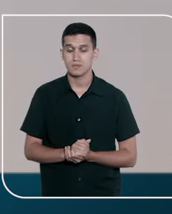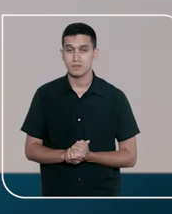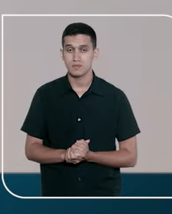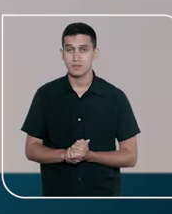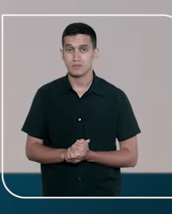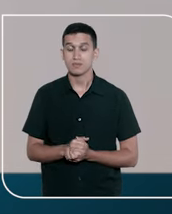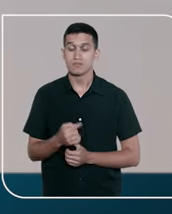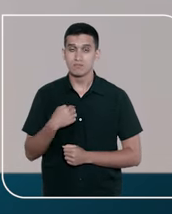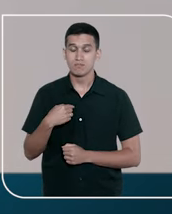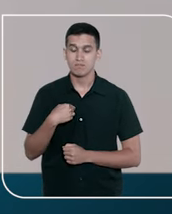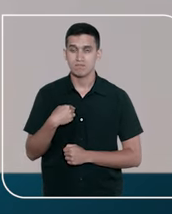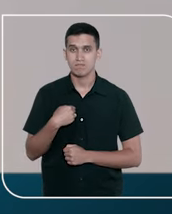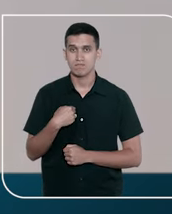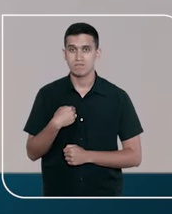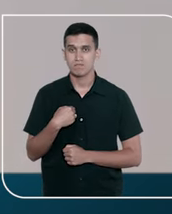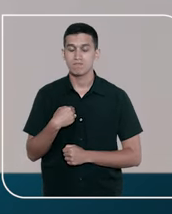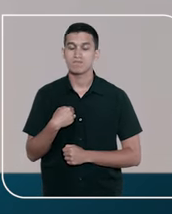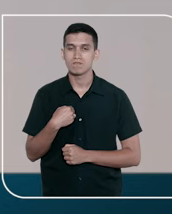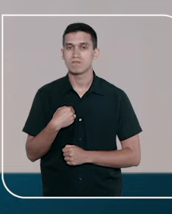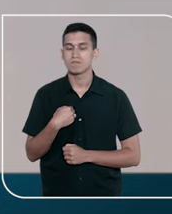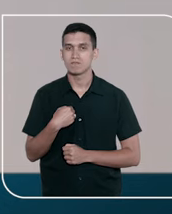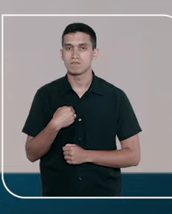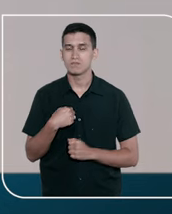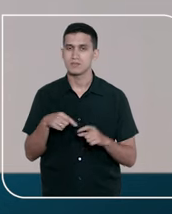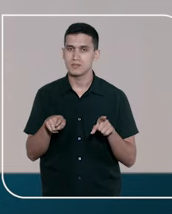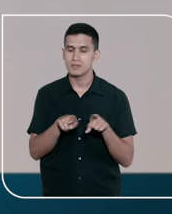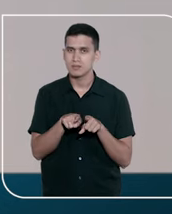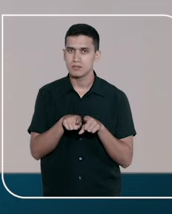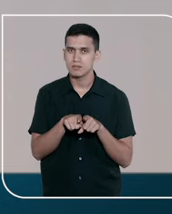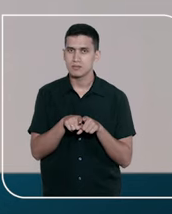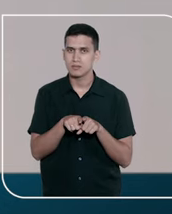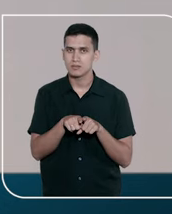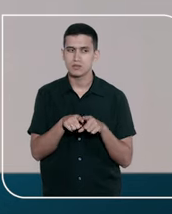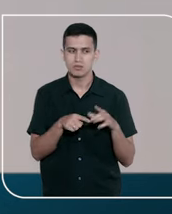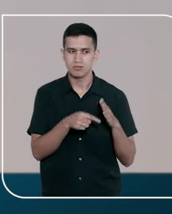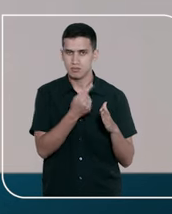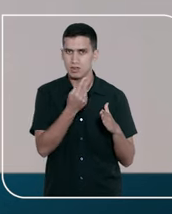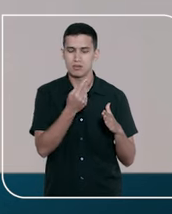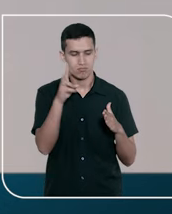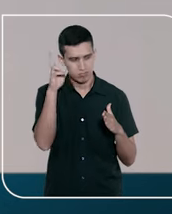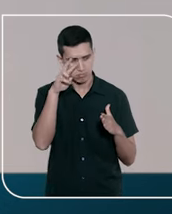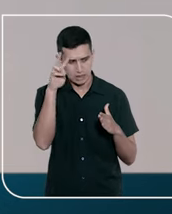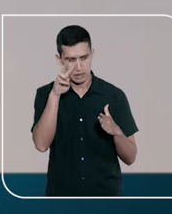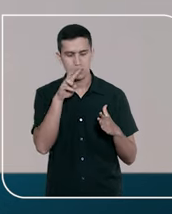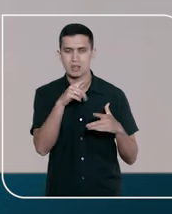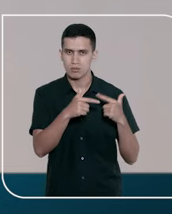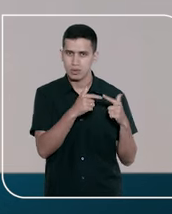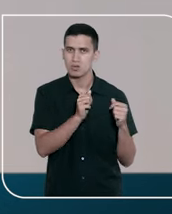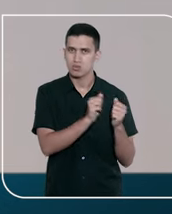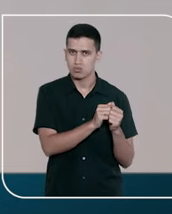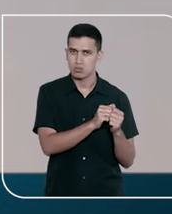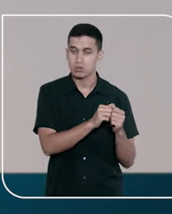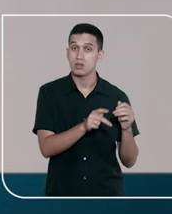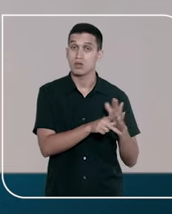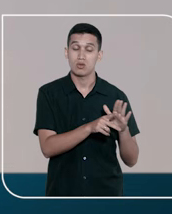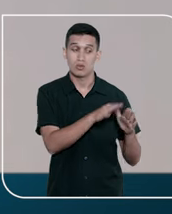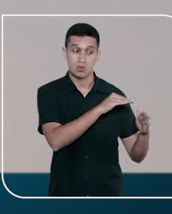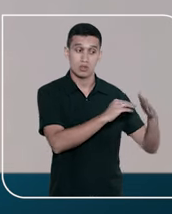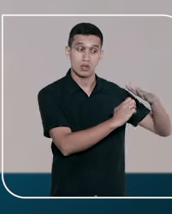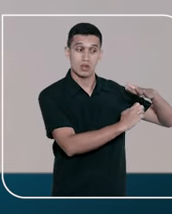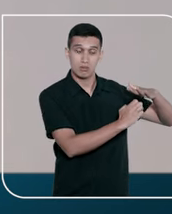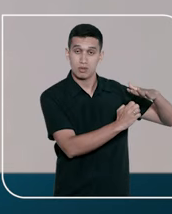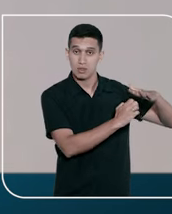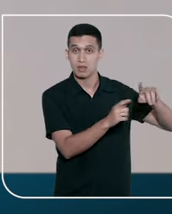Enfim, acabei também trabalhando principalmente no primeiro, e a posição das companhias aéreas e das